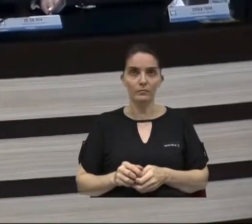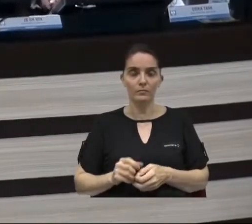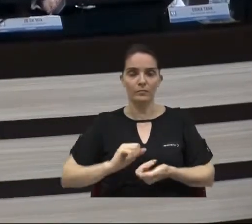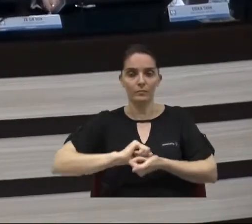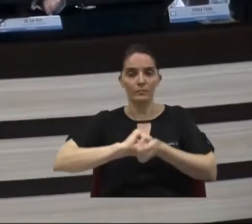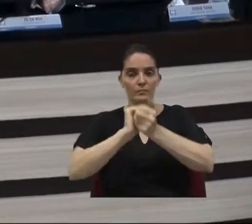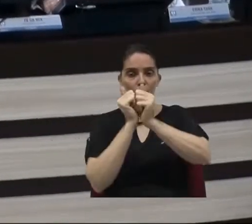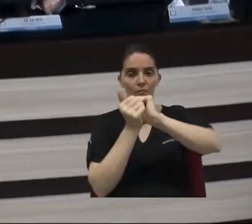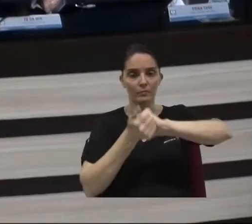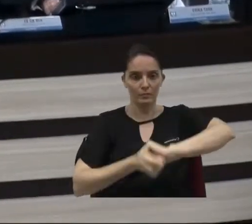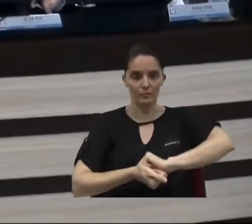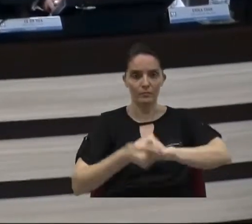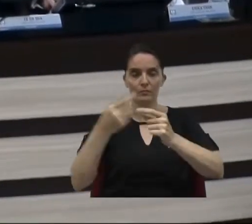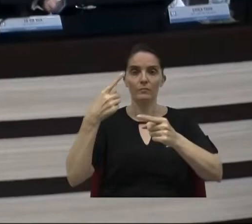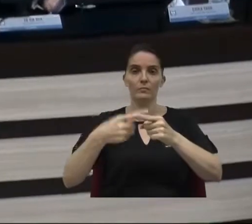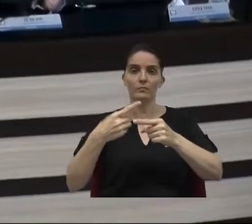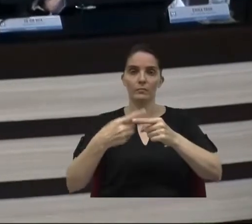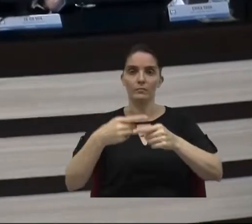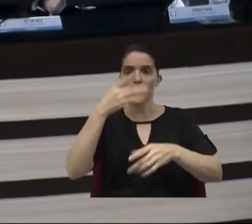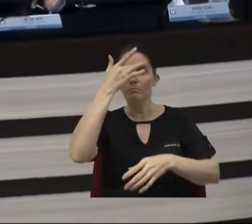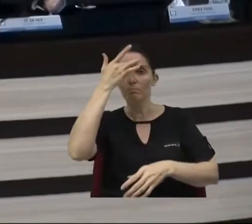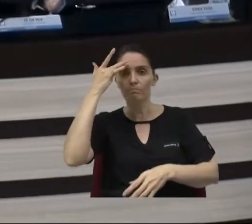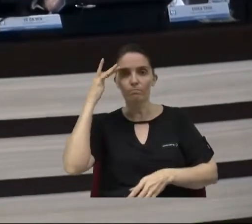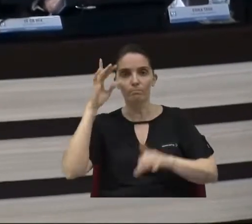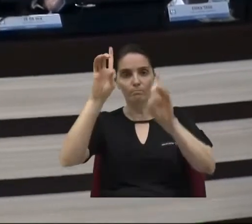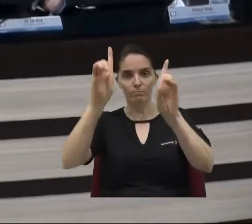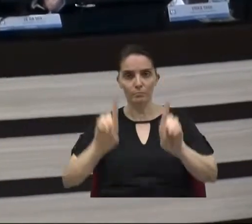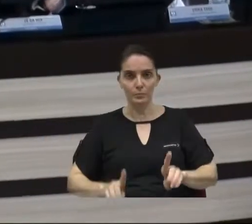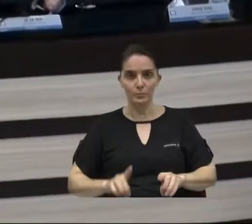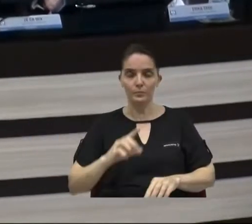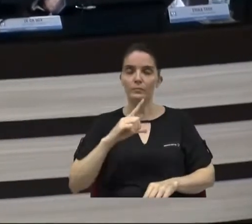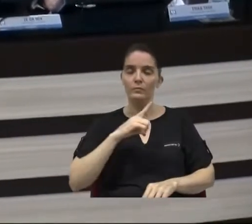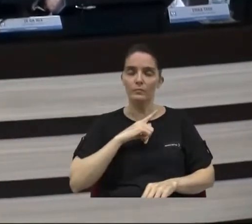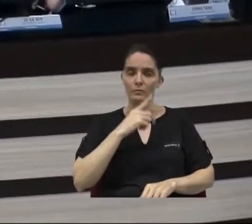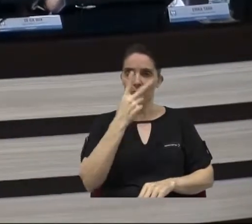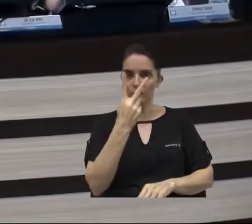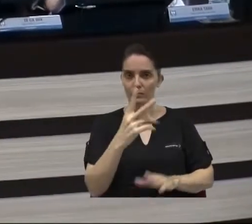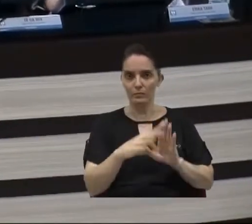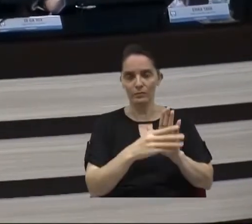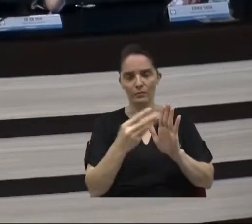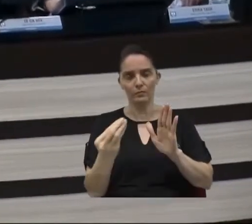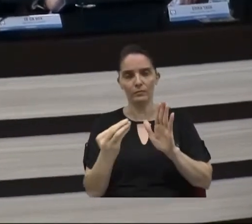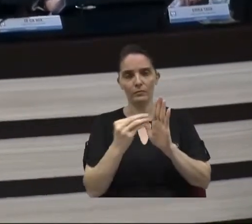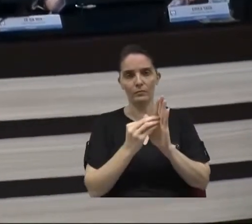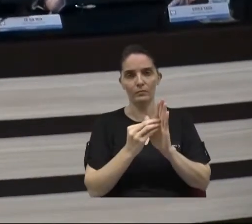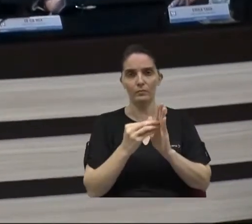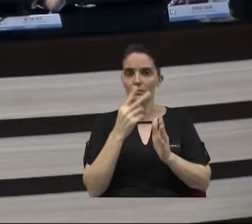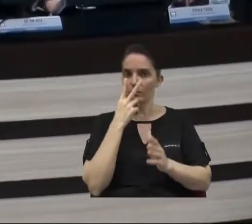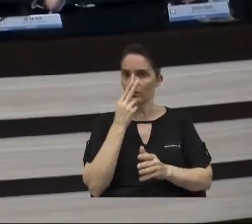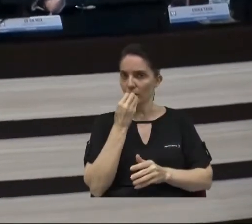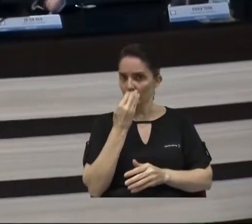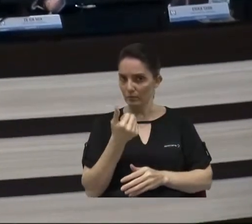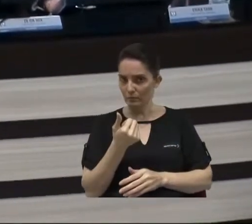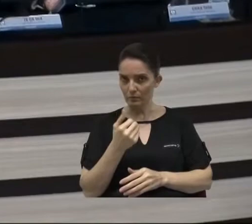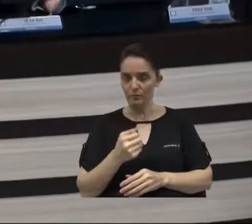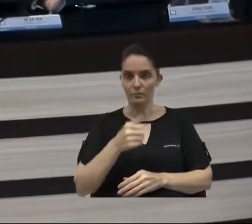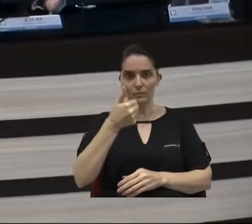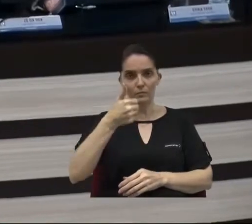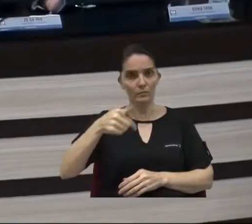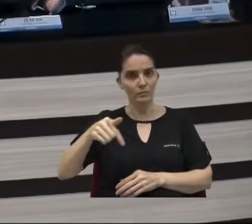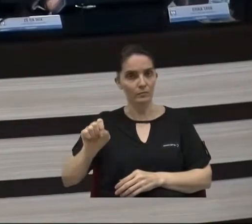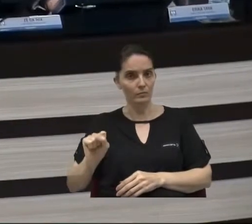de pessoas com deficiência. O projeto contém 2 emendas e os pareceres são favoráveis. Está em discussão a emenda